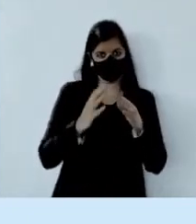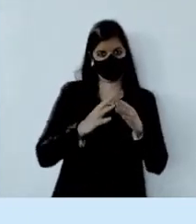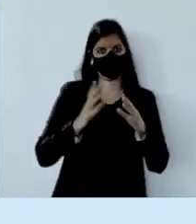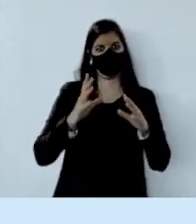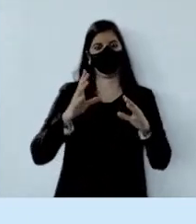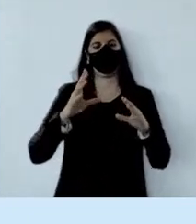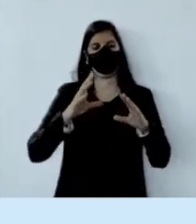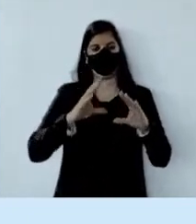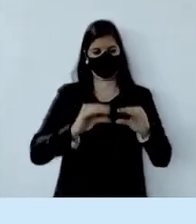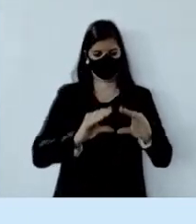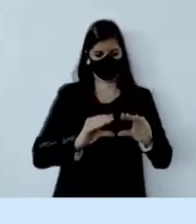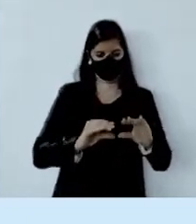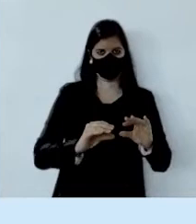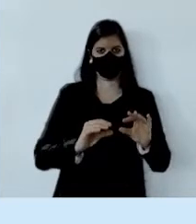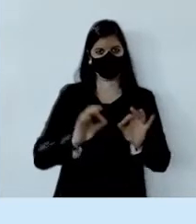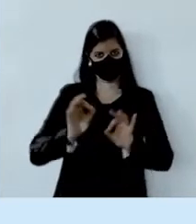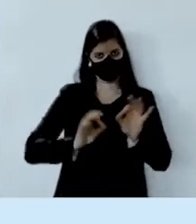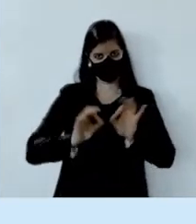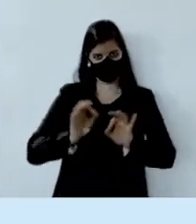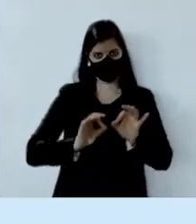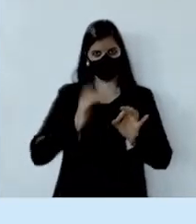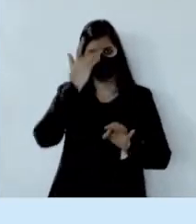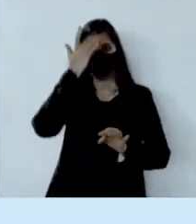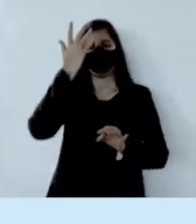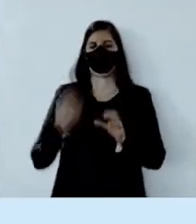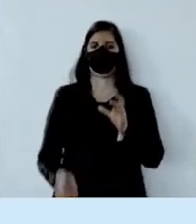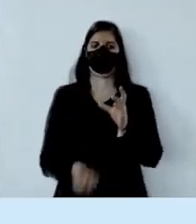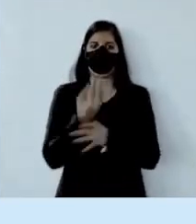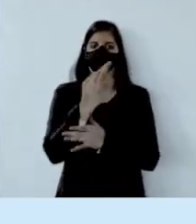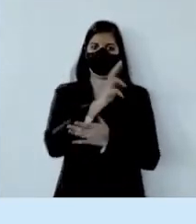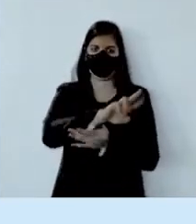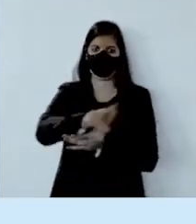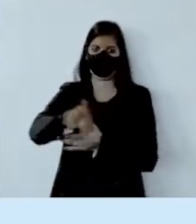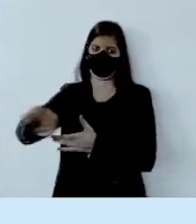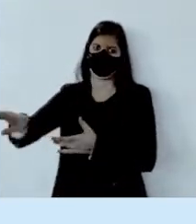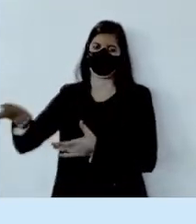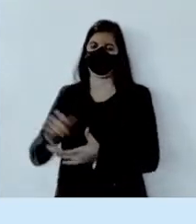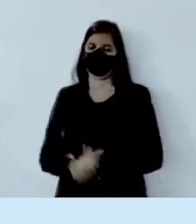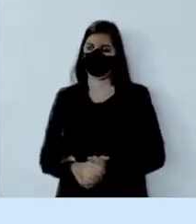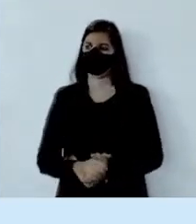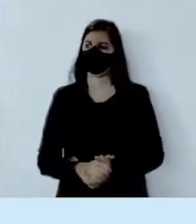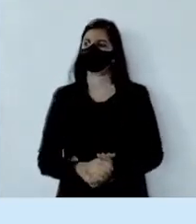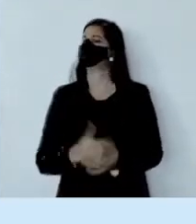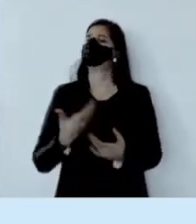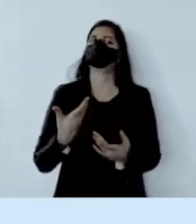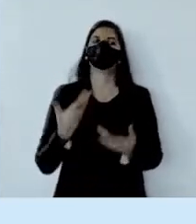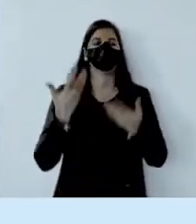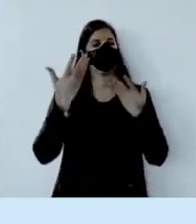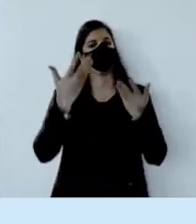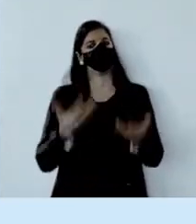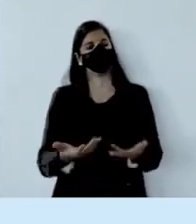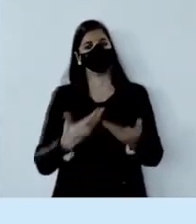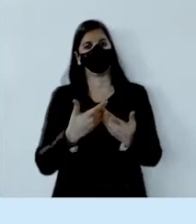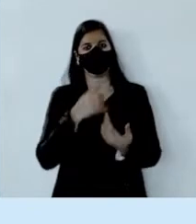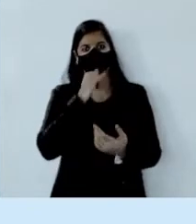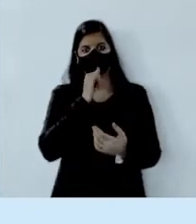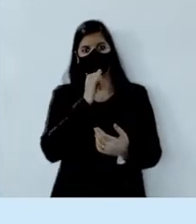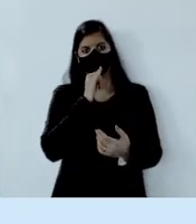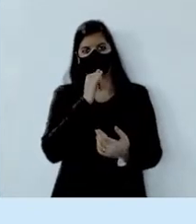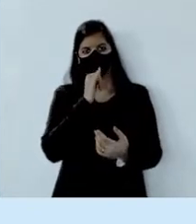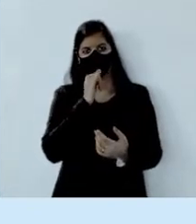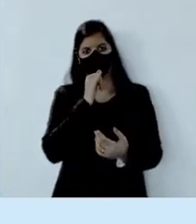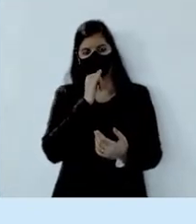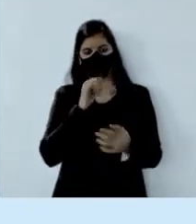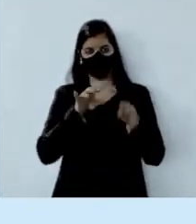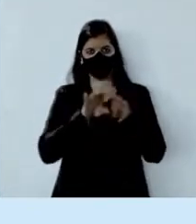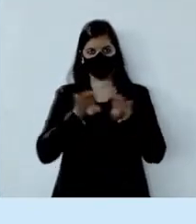forma de execução que facilita muito na construção de diversos sólidos, tá? Mas o exemplo que a gente deu da